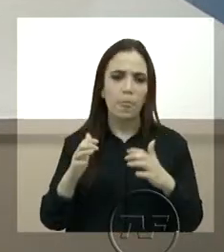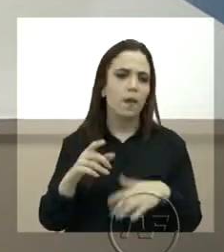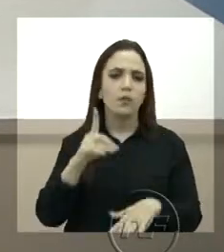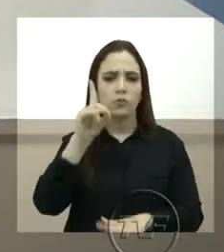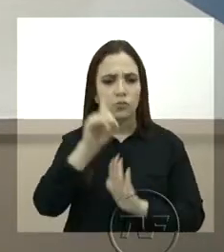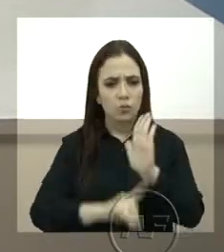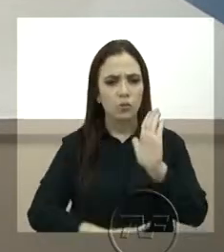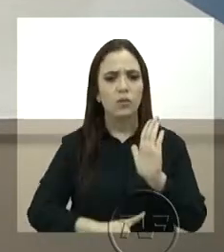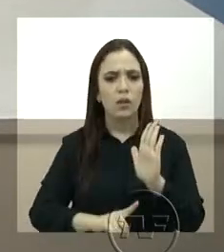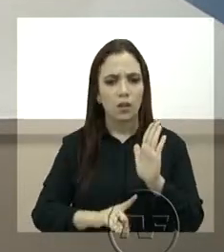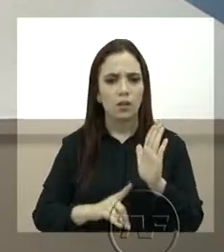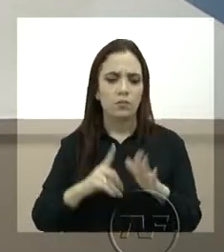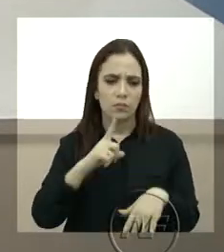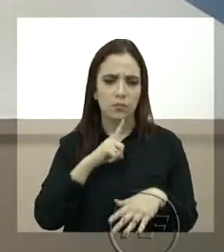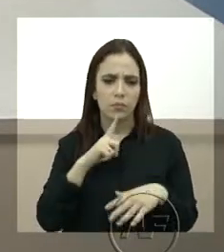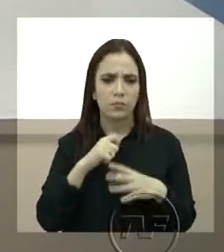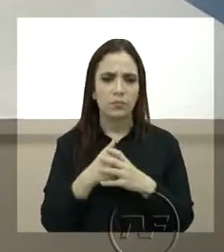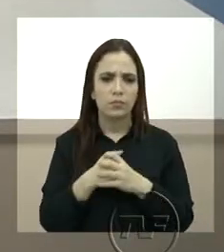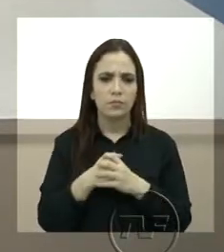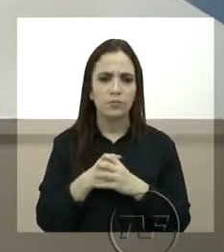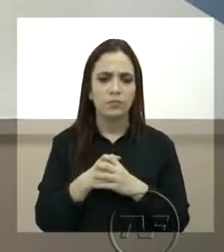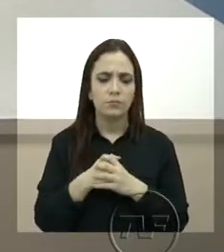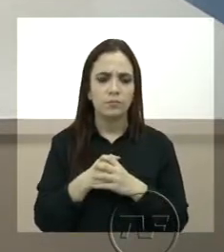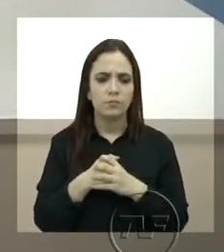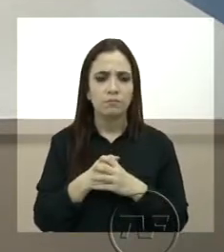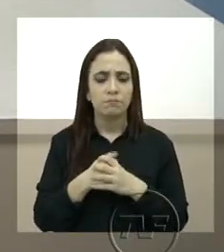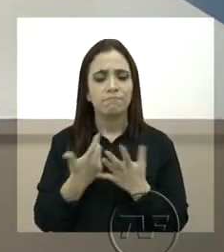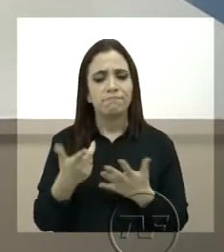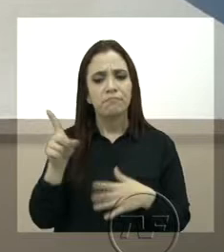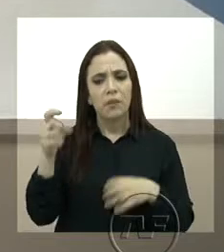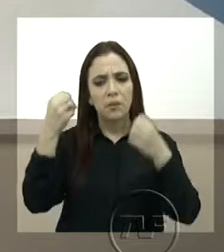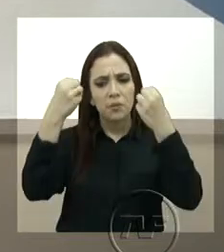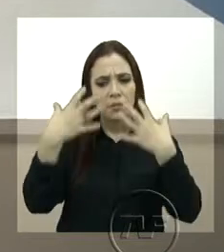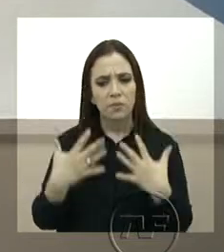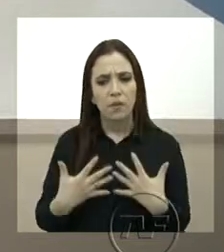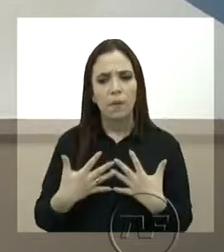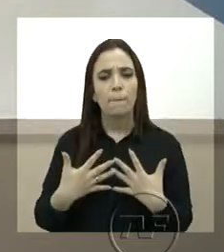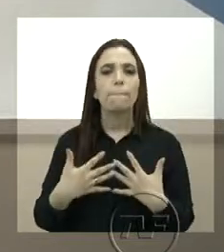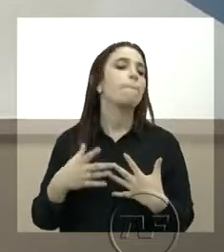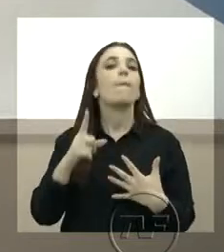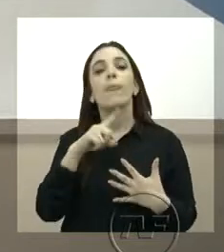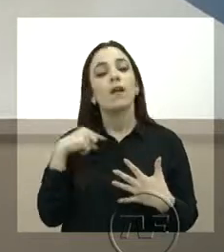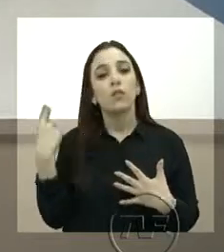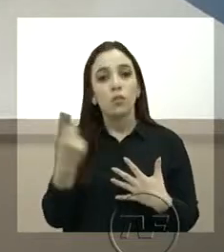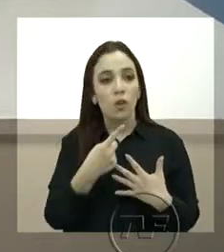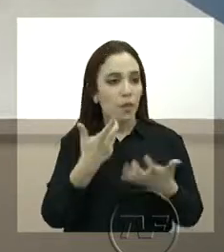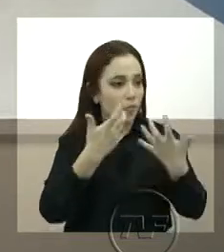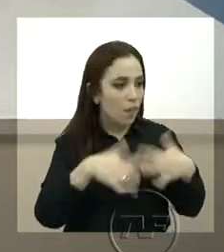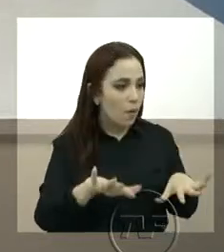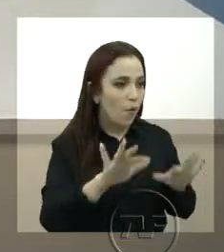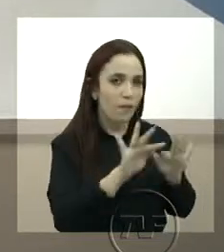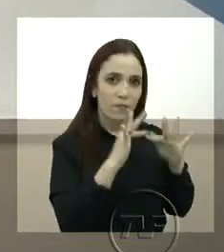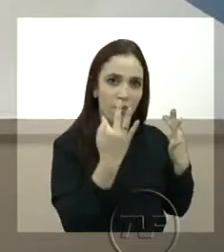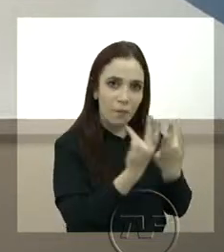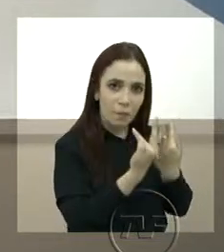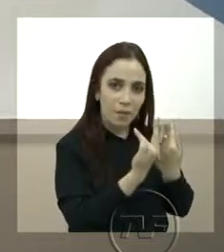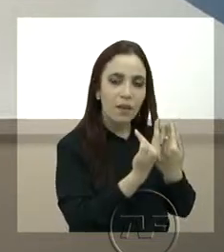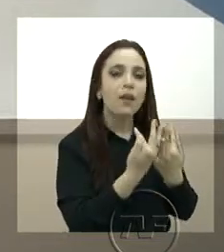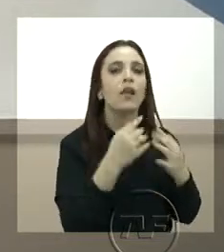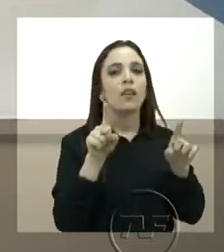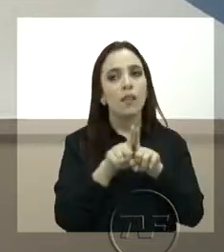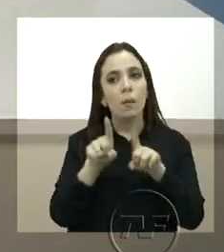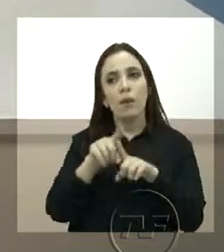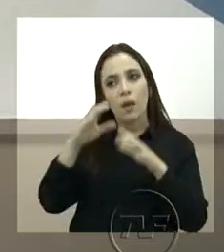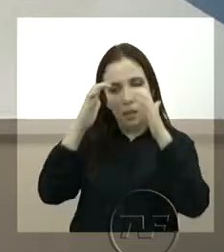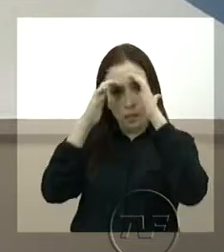direito natural não fosse preservado, não fosse garantido. Então, é como o senhor muito bem falou, o que a gente não quer para nós, não podemos querer para o